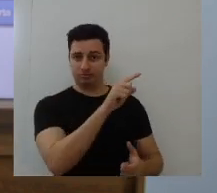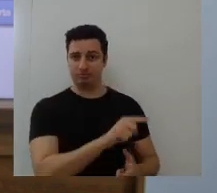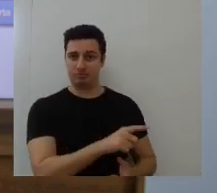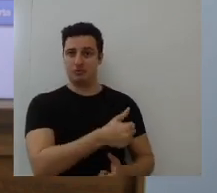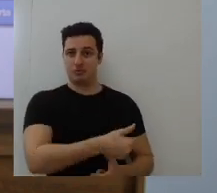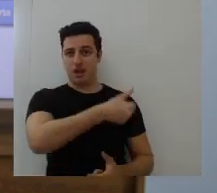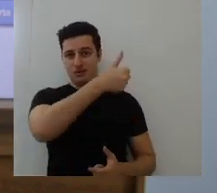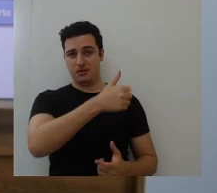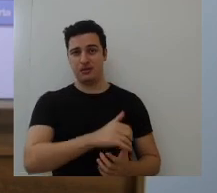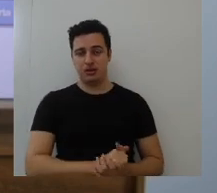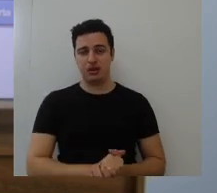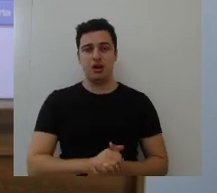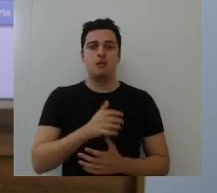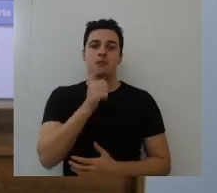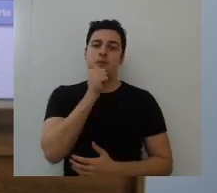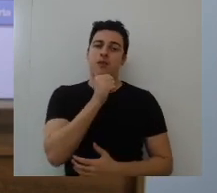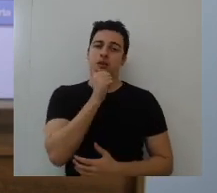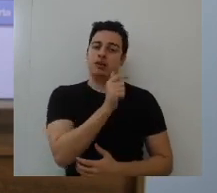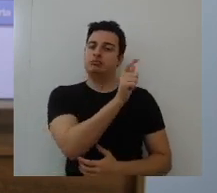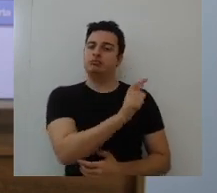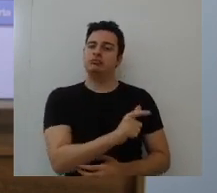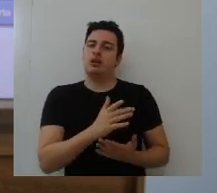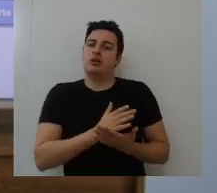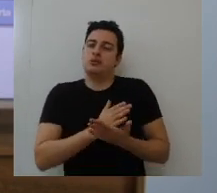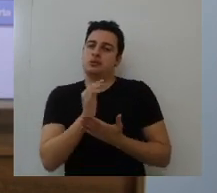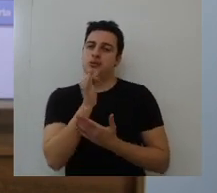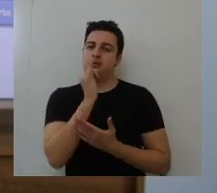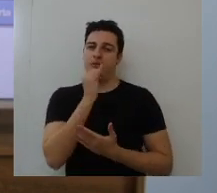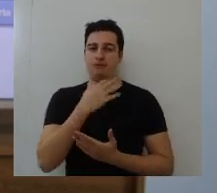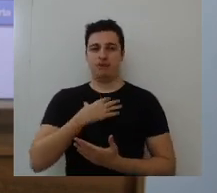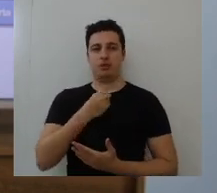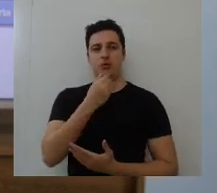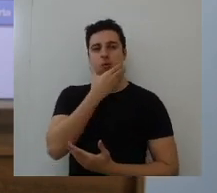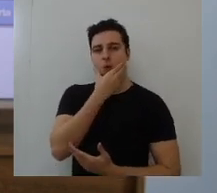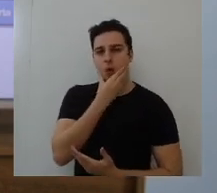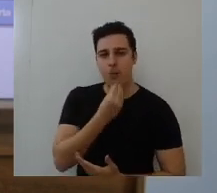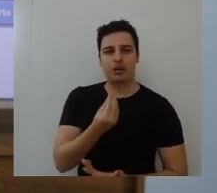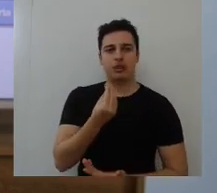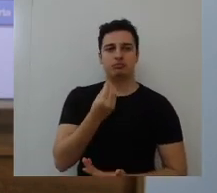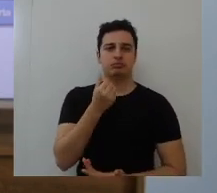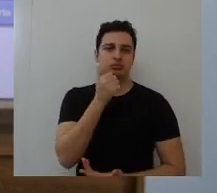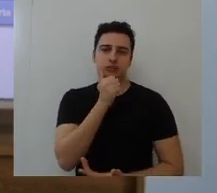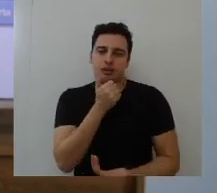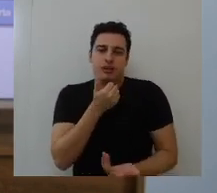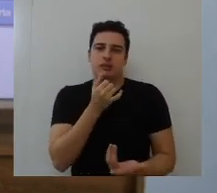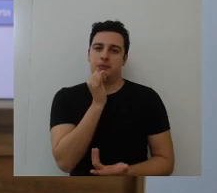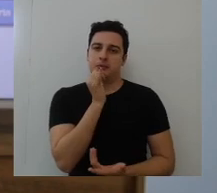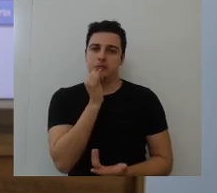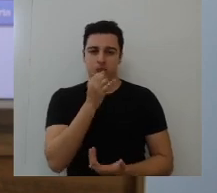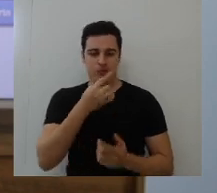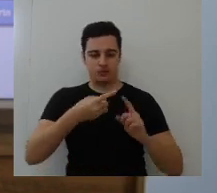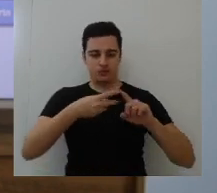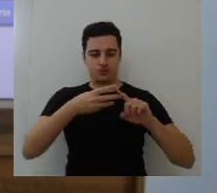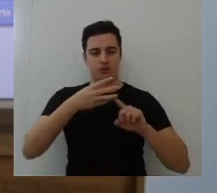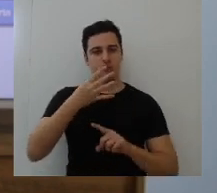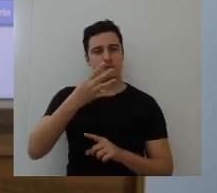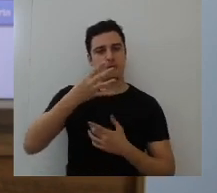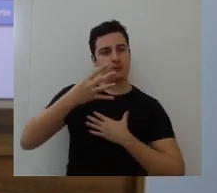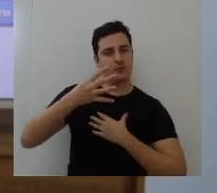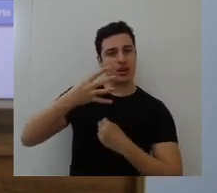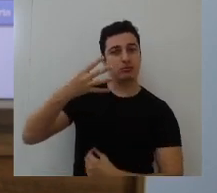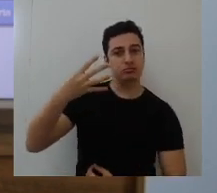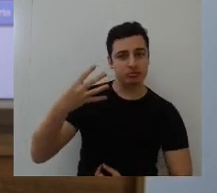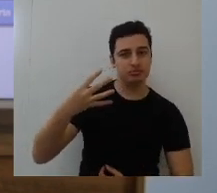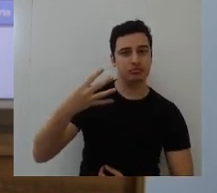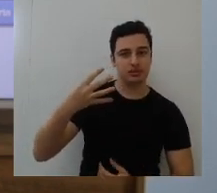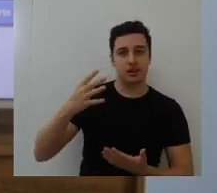mulheres chegavam a ter 4, 5, 6 filhos homens, todos iam para a guerra, em algumas situações morriam